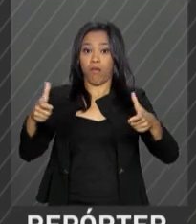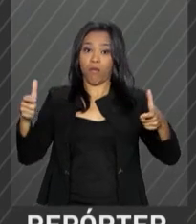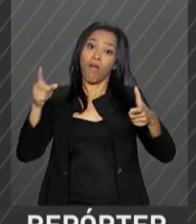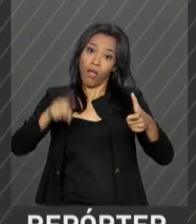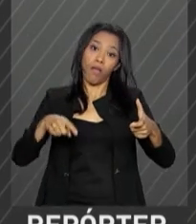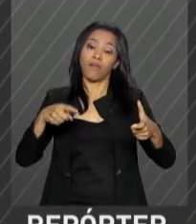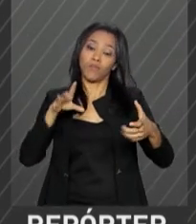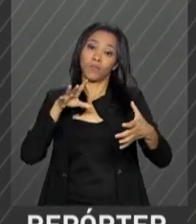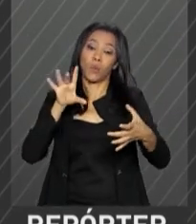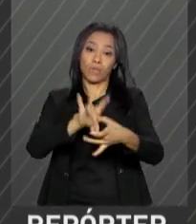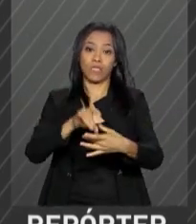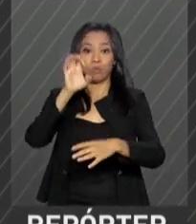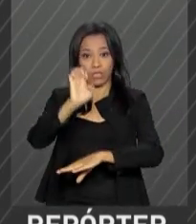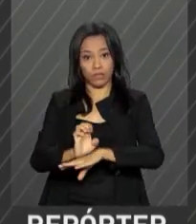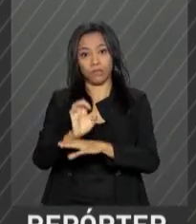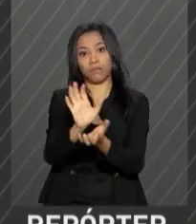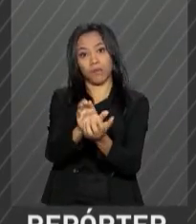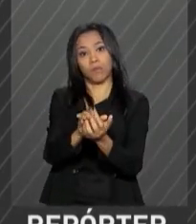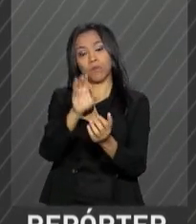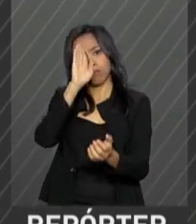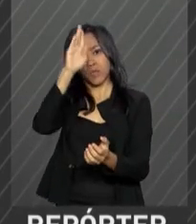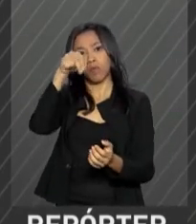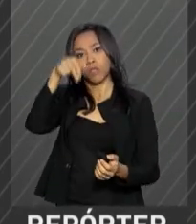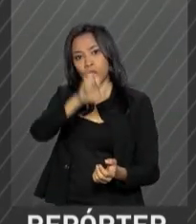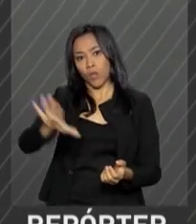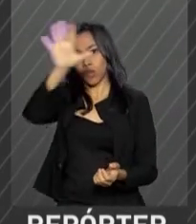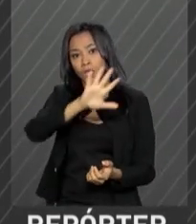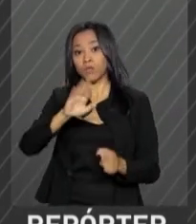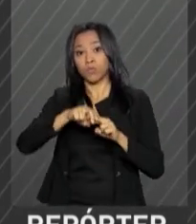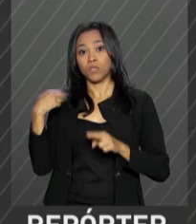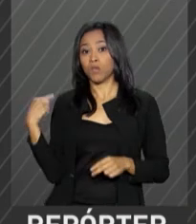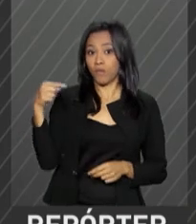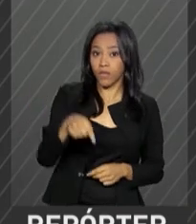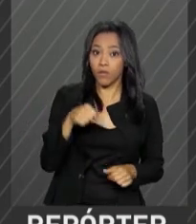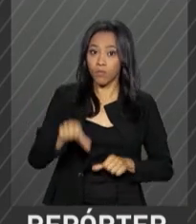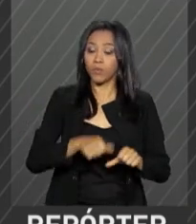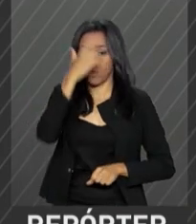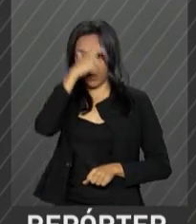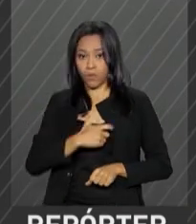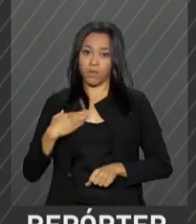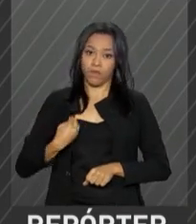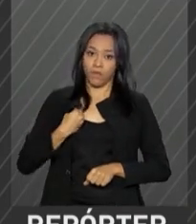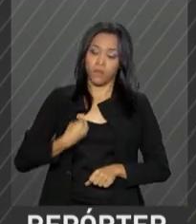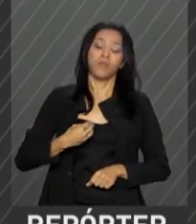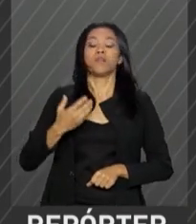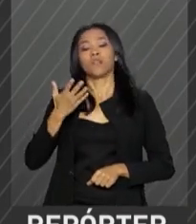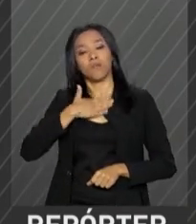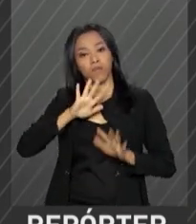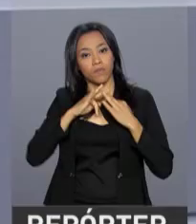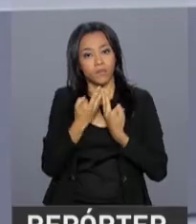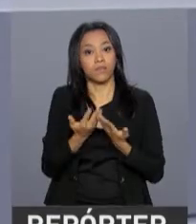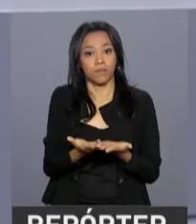de Pernambuco, principalmente do Nordeste. E chegou o polo automotivo para cá, foi o que mudou nossas vidas. Mudou a minha vida, mudou a vida da minha